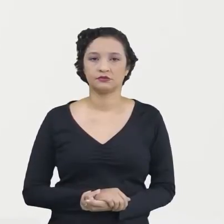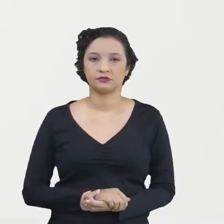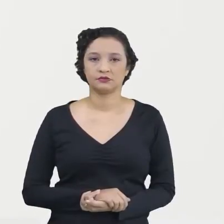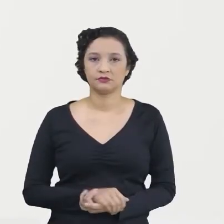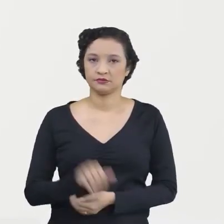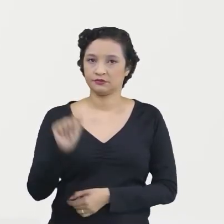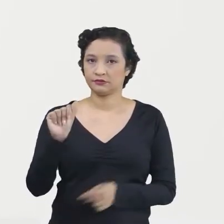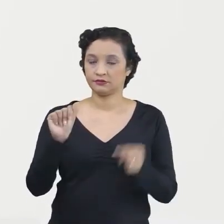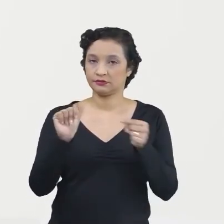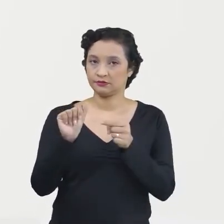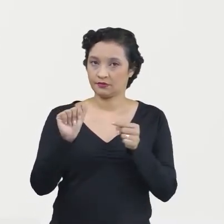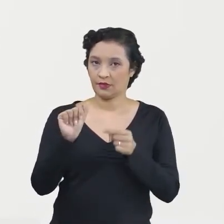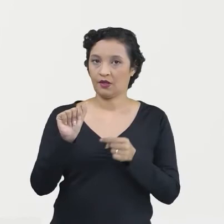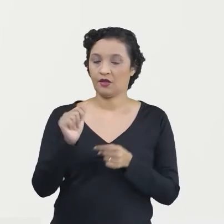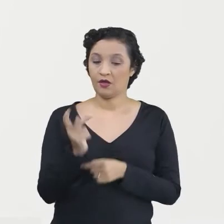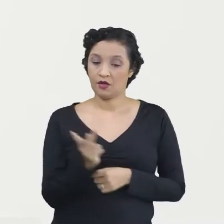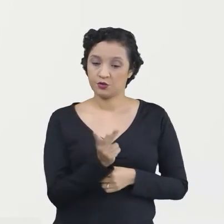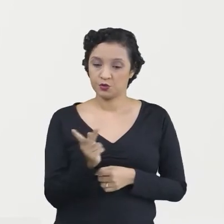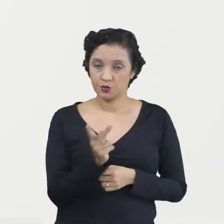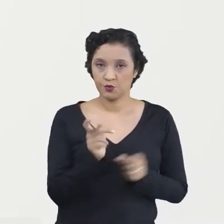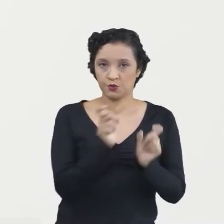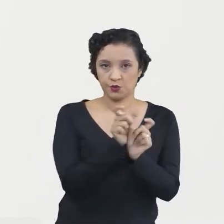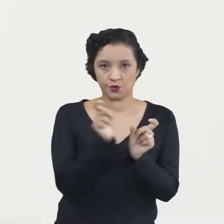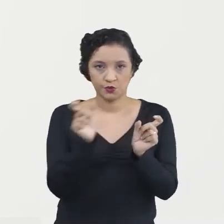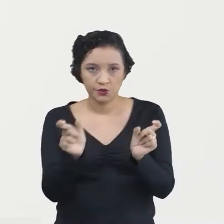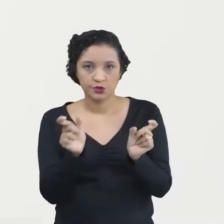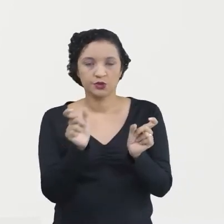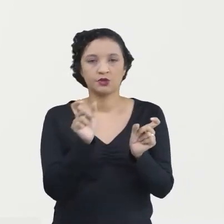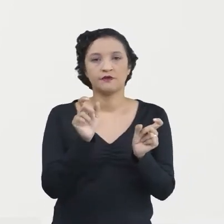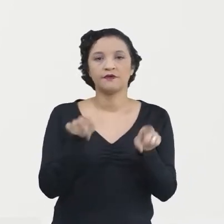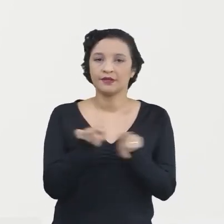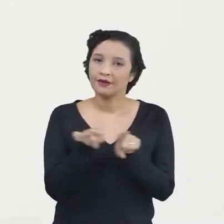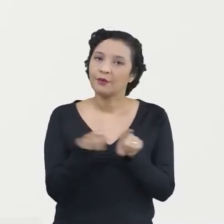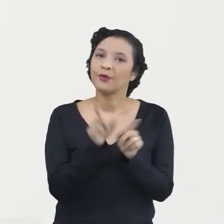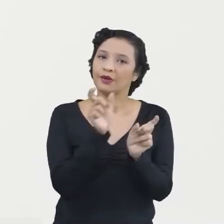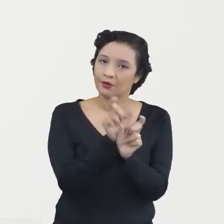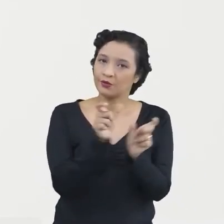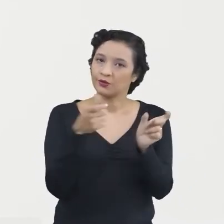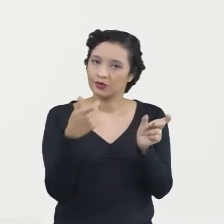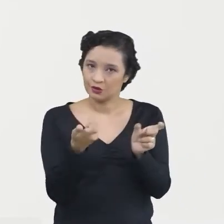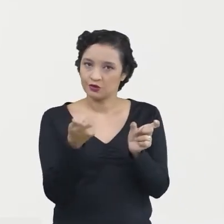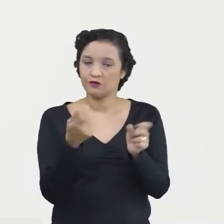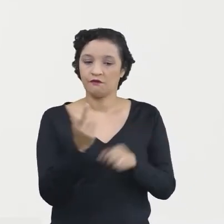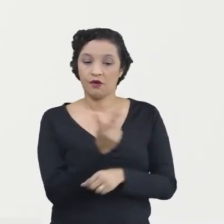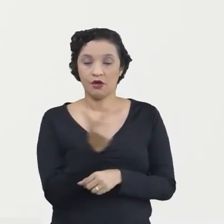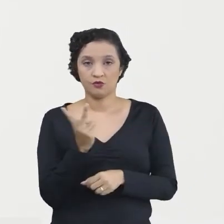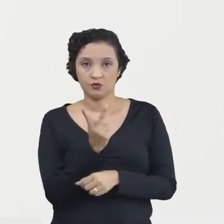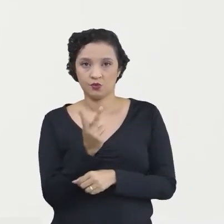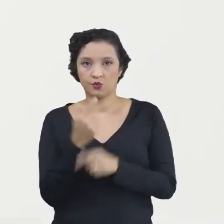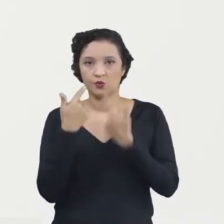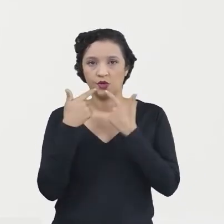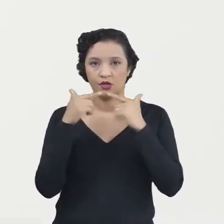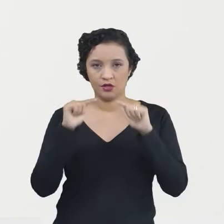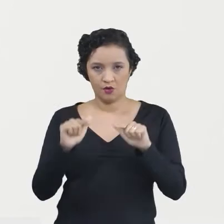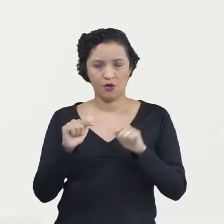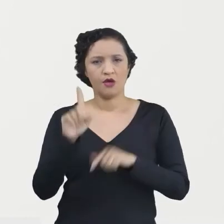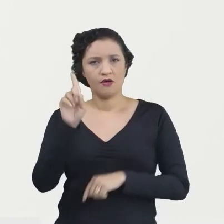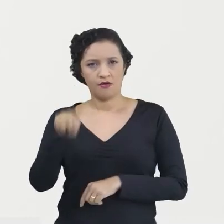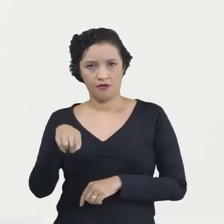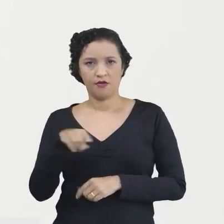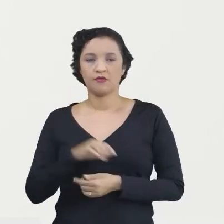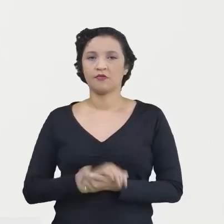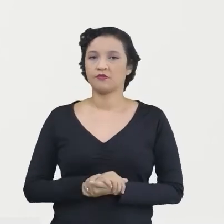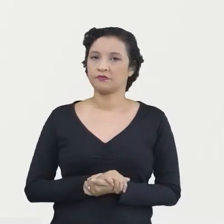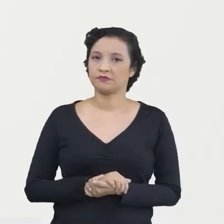Letra A, mista, ou seja, denotativa e conotativa. Ela tem duas linguagens, professora? Literal e aquela subjetiva? Não